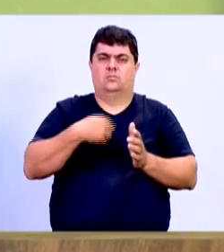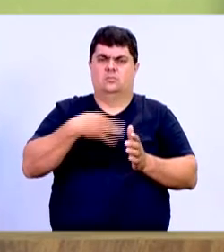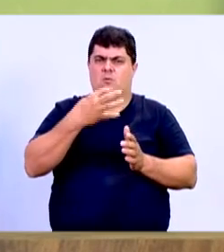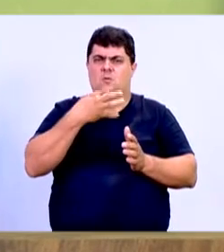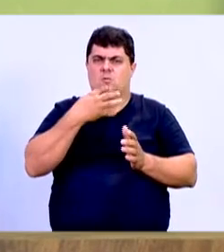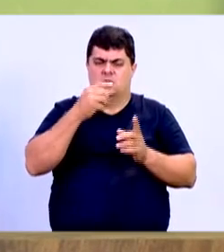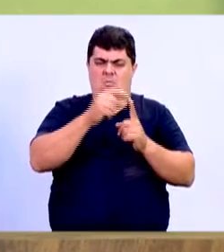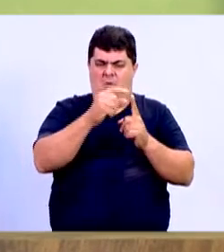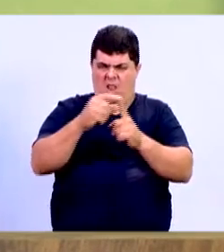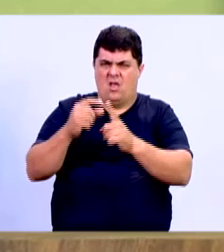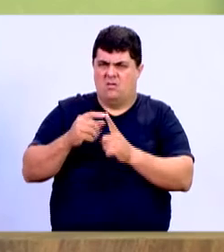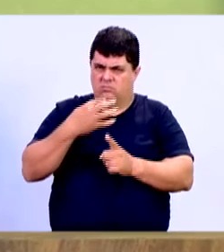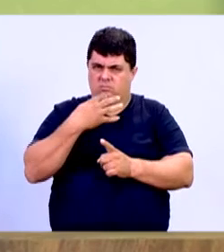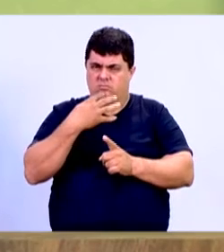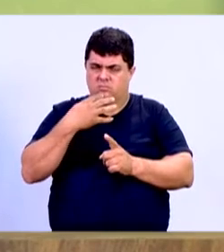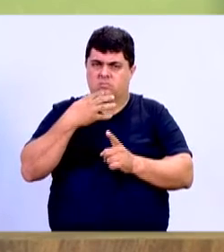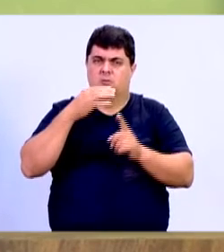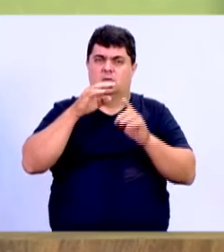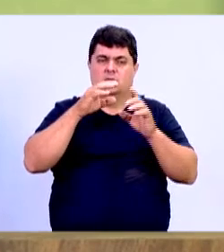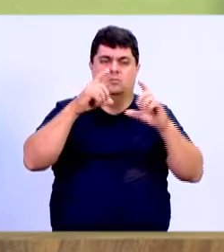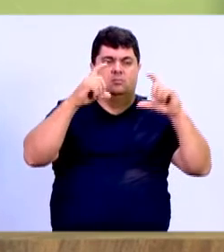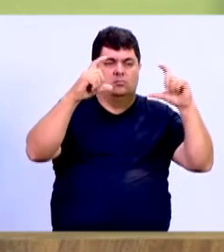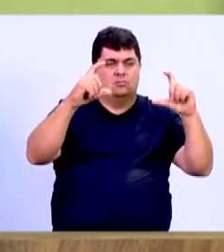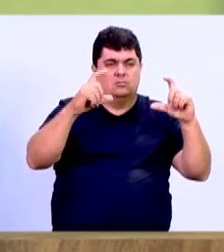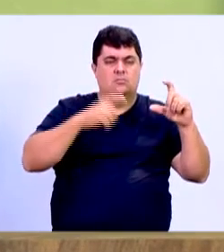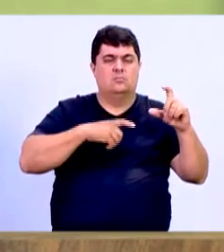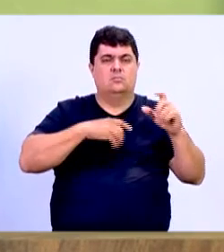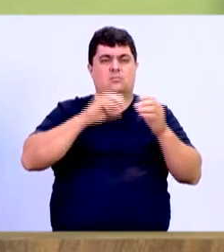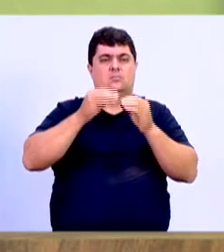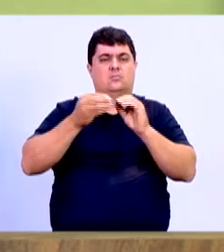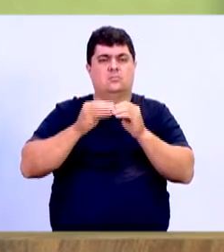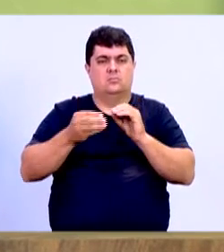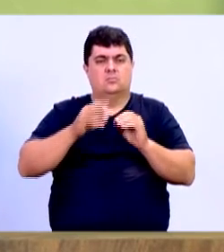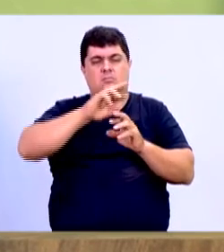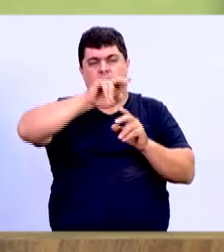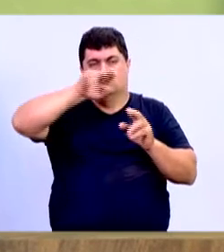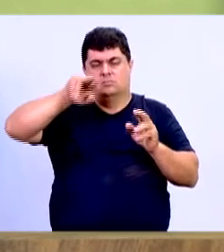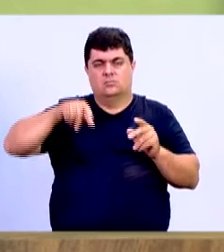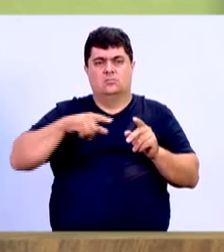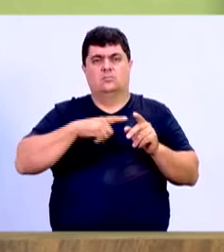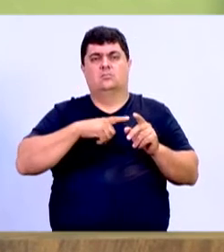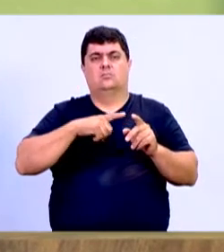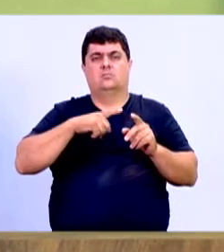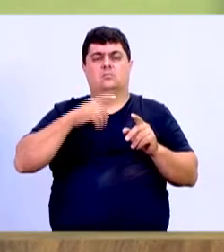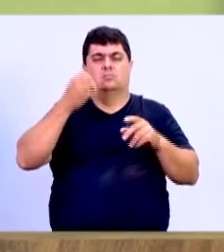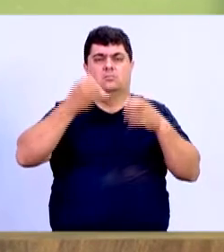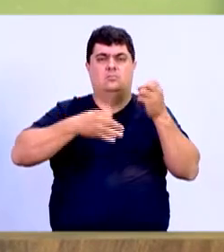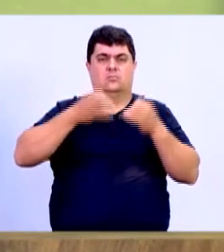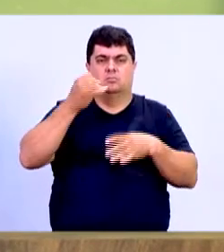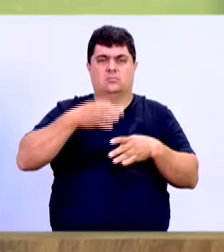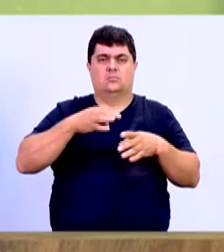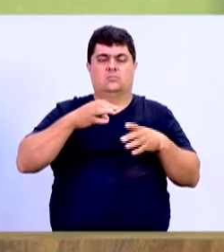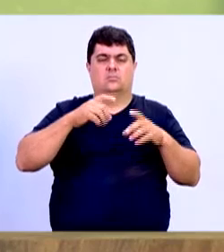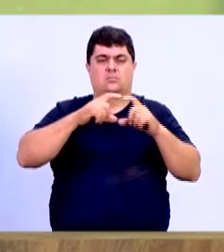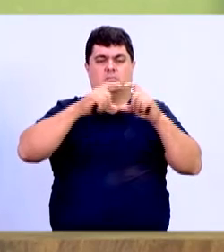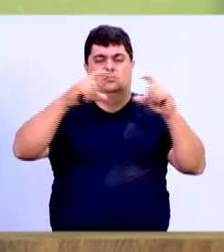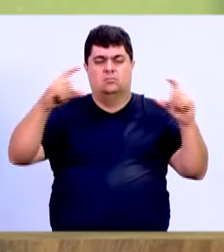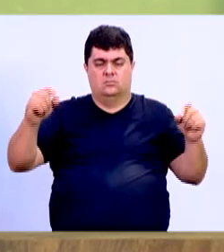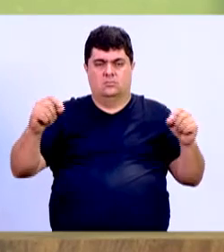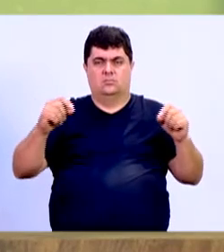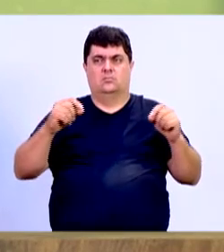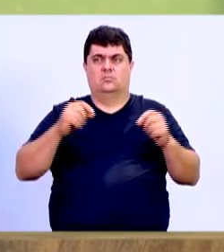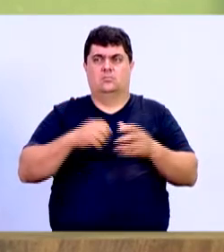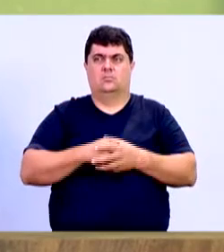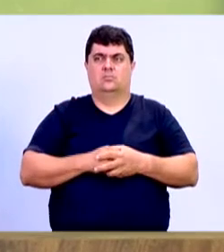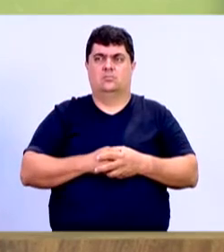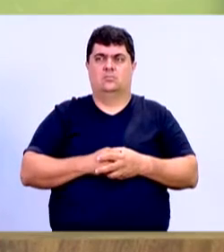conhecia todos os termos, os equipamentos, quando ele falou de banco de dados, quando ele falou de a